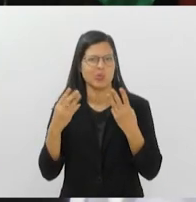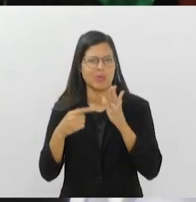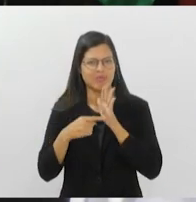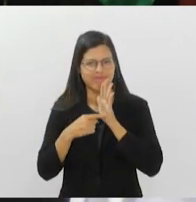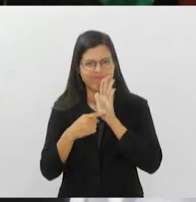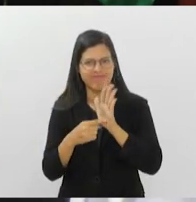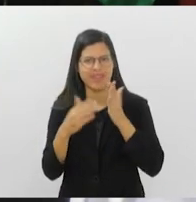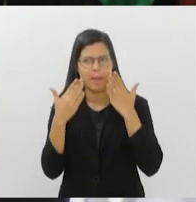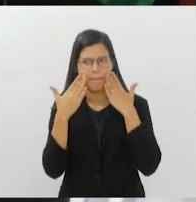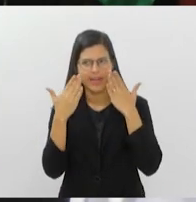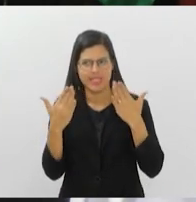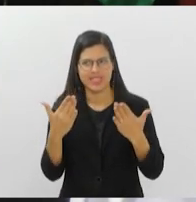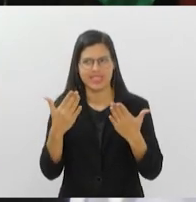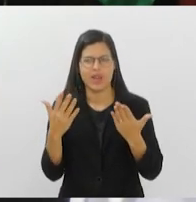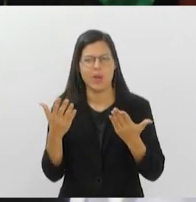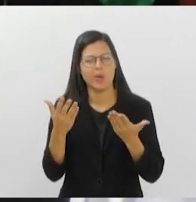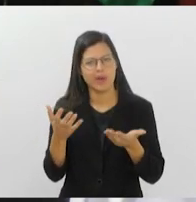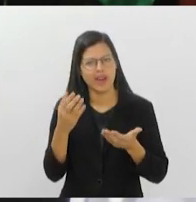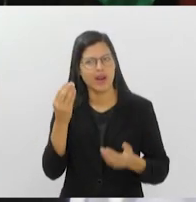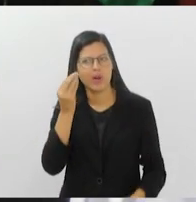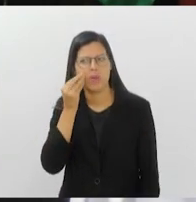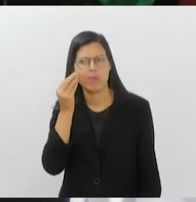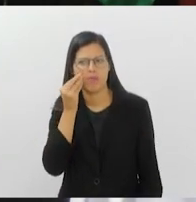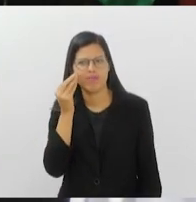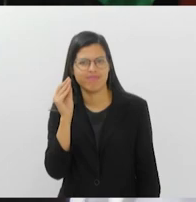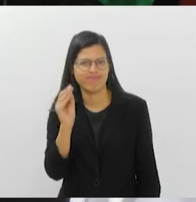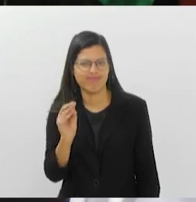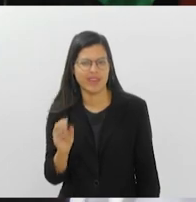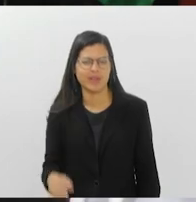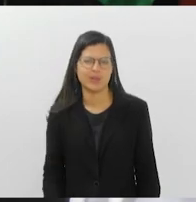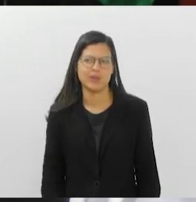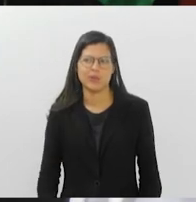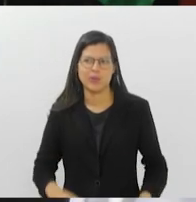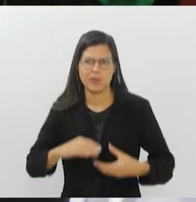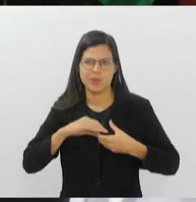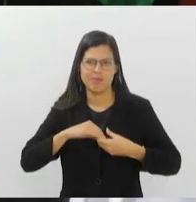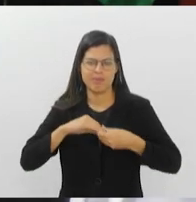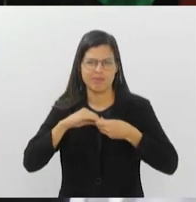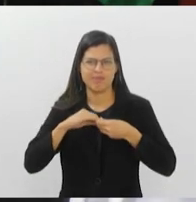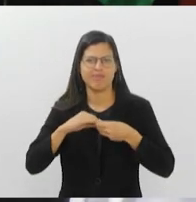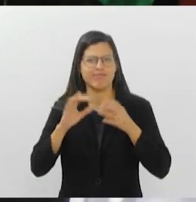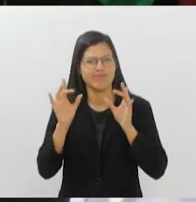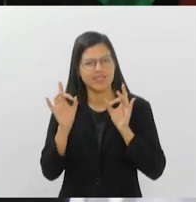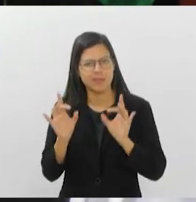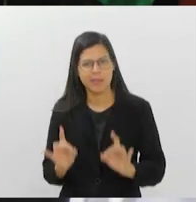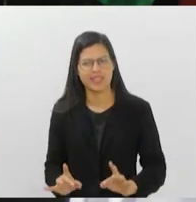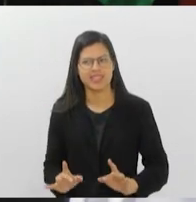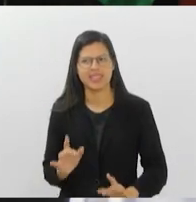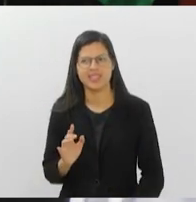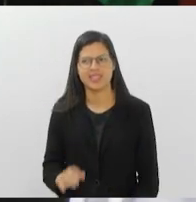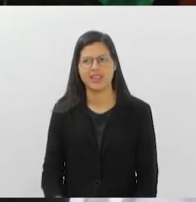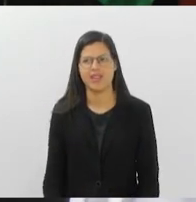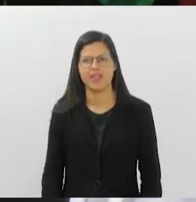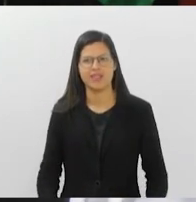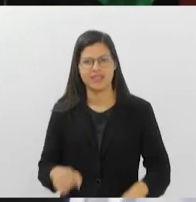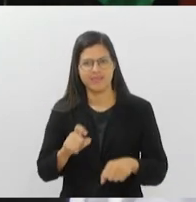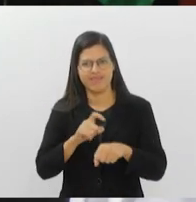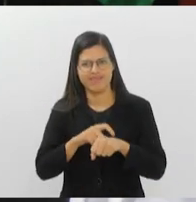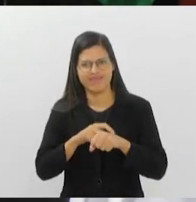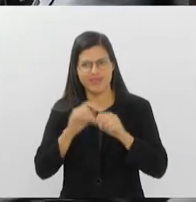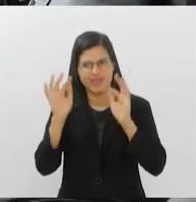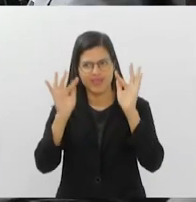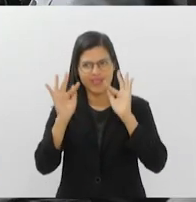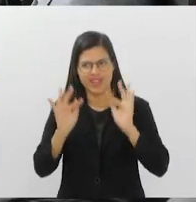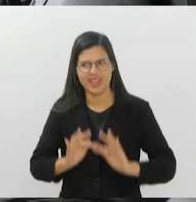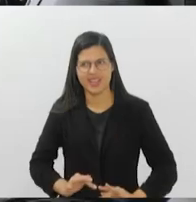que eu quero mandar um beijo grande, cumprimentar de um modo muito especial esse momento tão feliz,